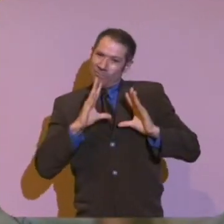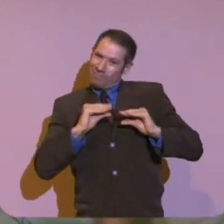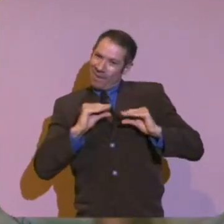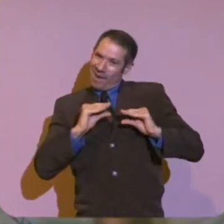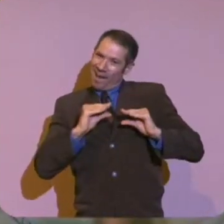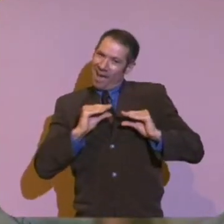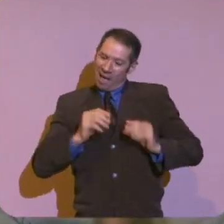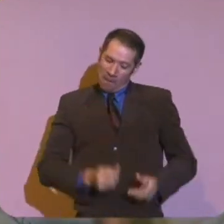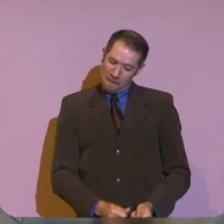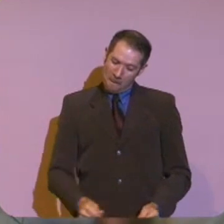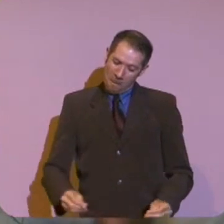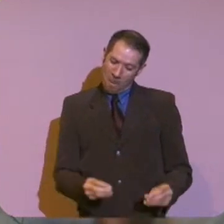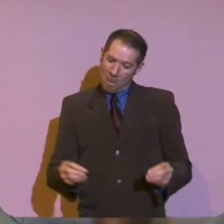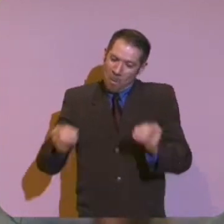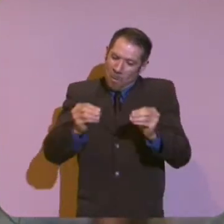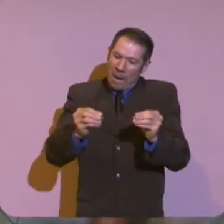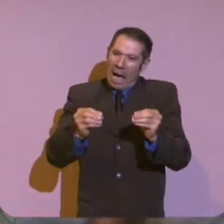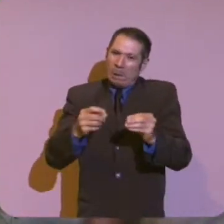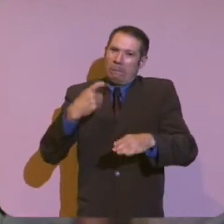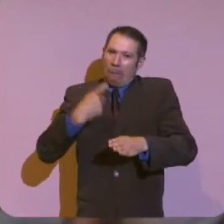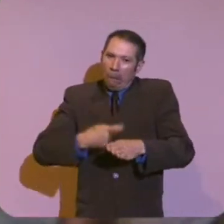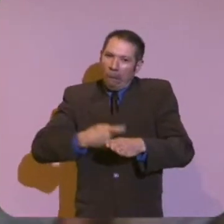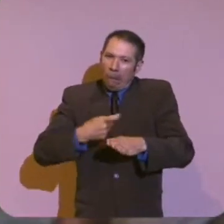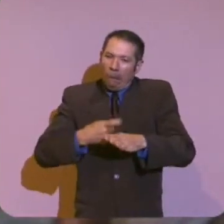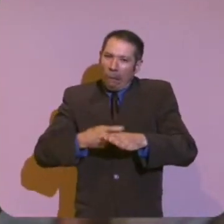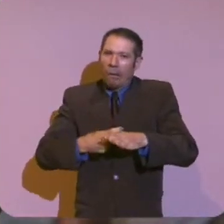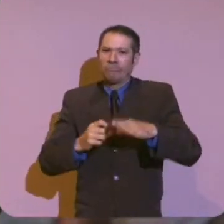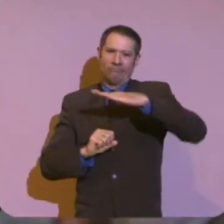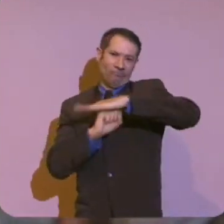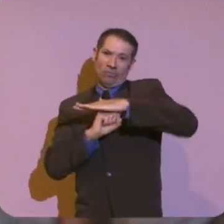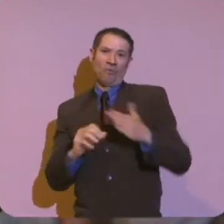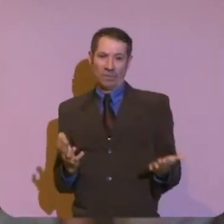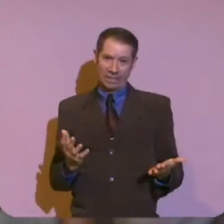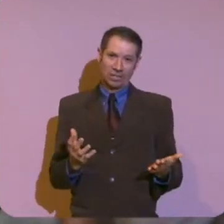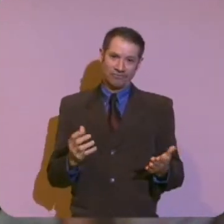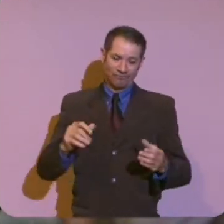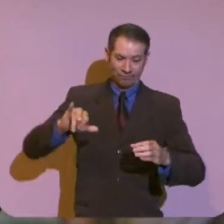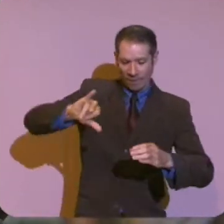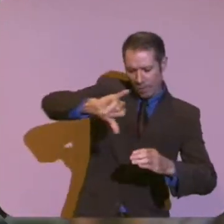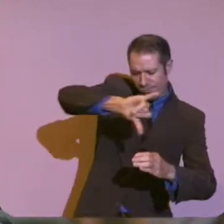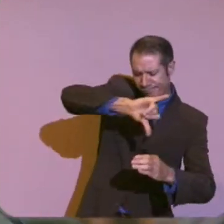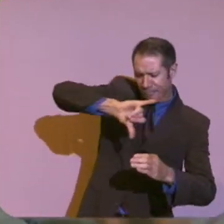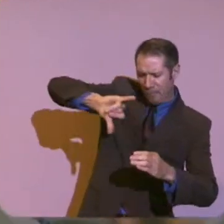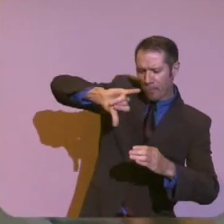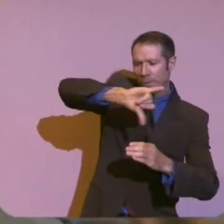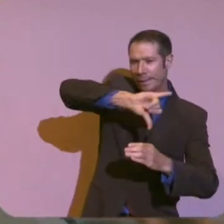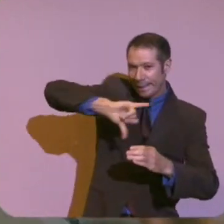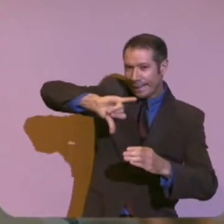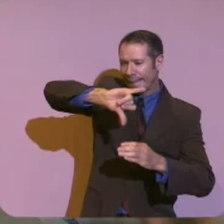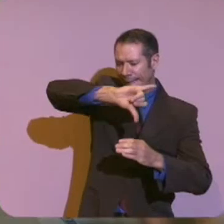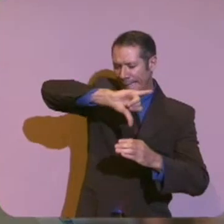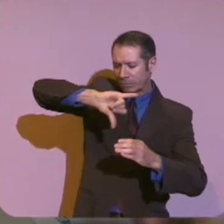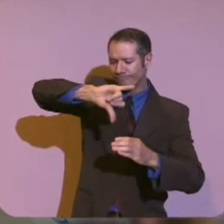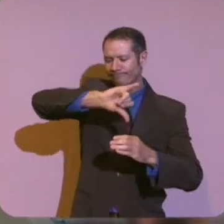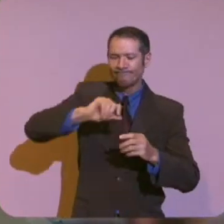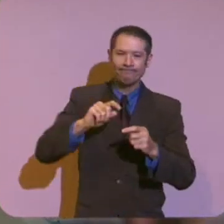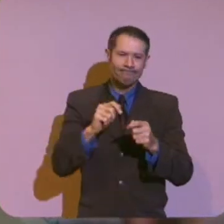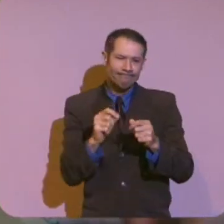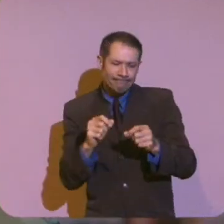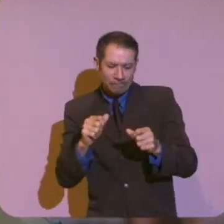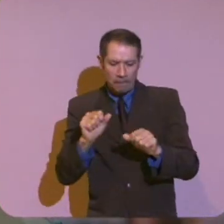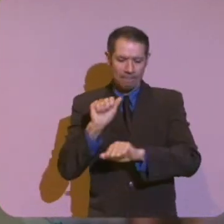Quando o barro não está maleável o suficiente, o oleiro para o que ele estava fazendo,